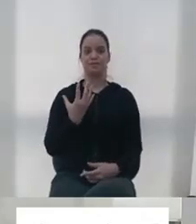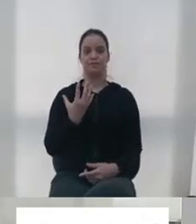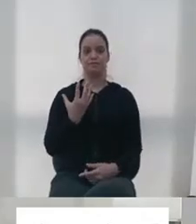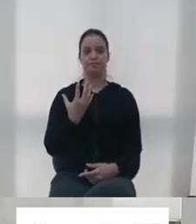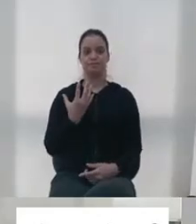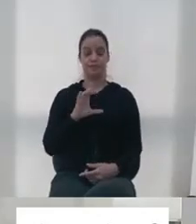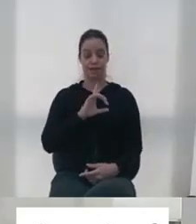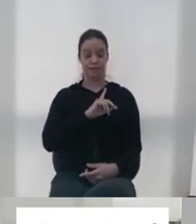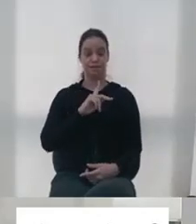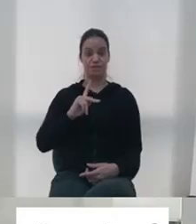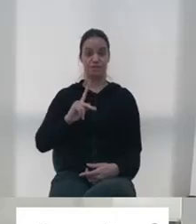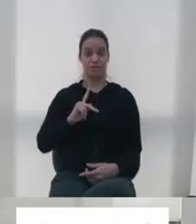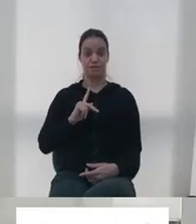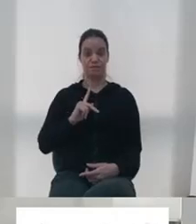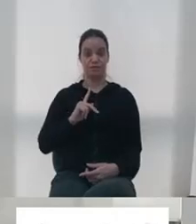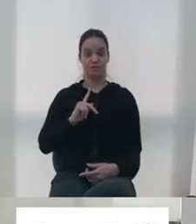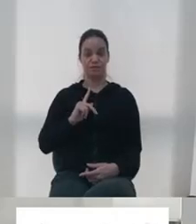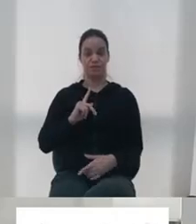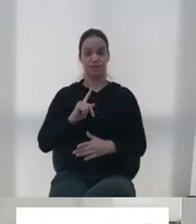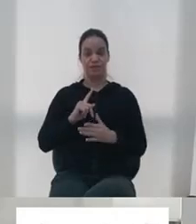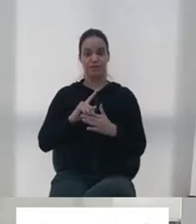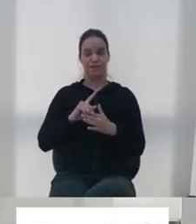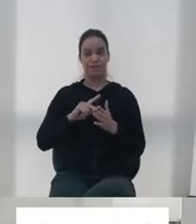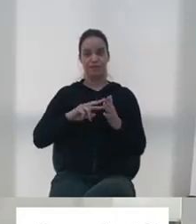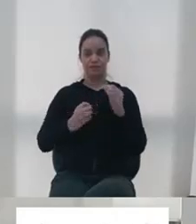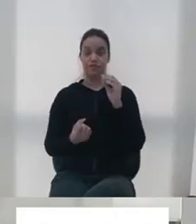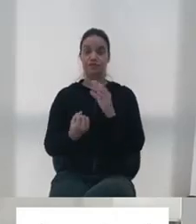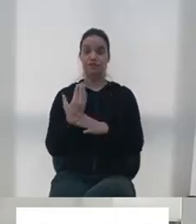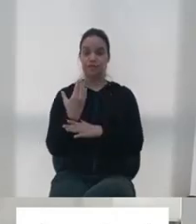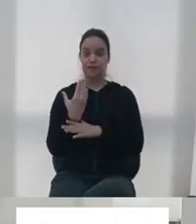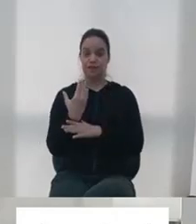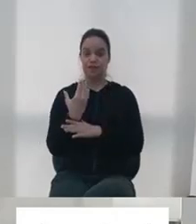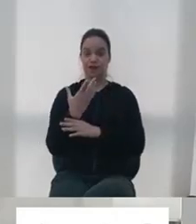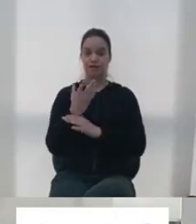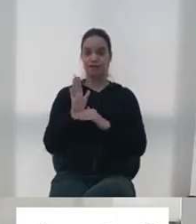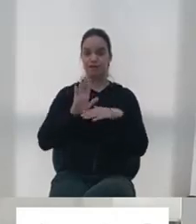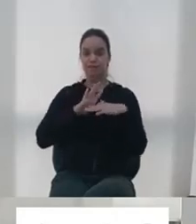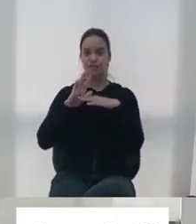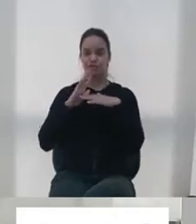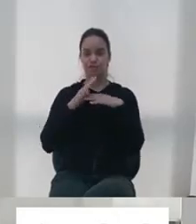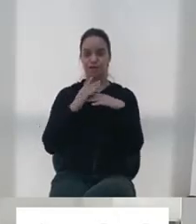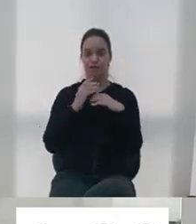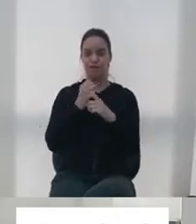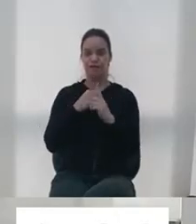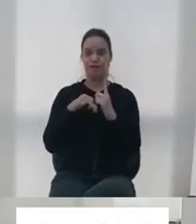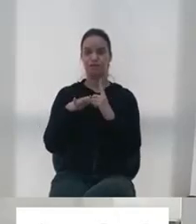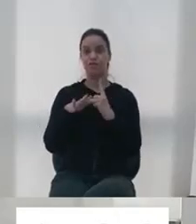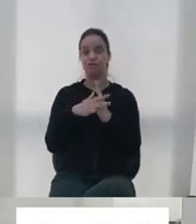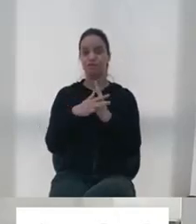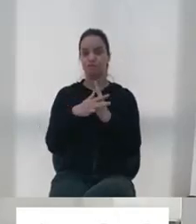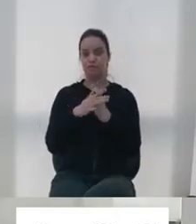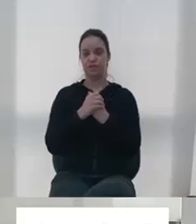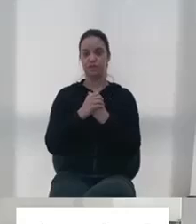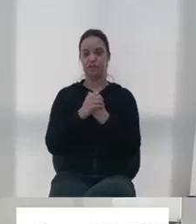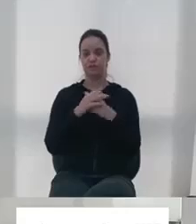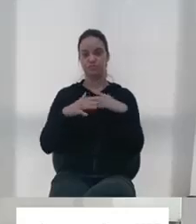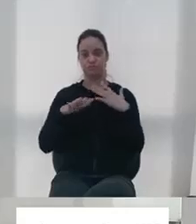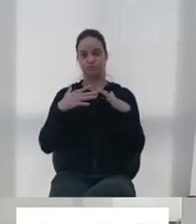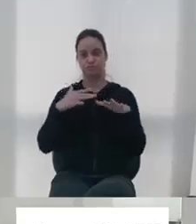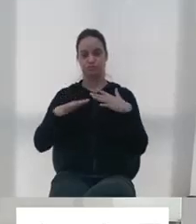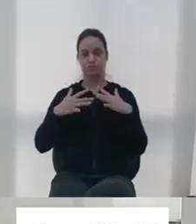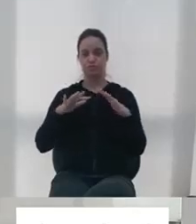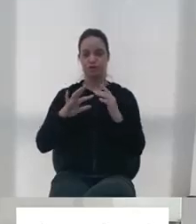A Defensoria Pública, ela nasceu da relação com os movimentos sociais, ela nasceu da relação direta, né, com os movimentos e entidades